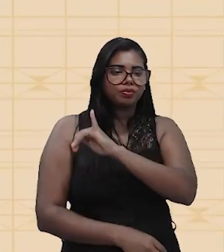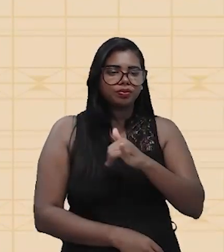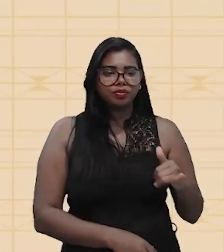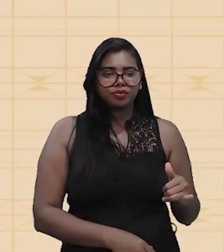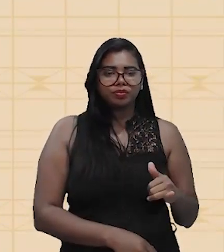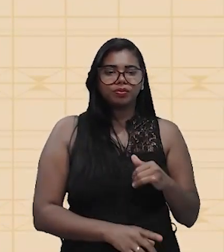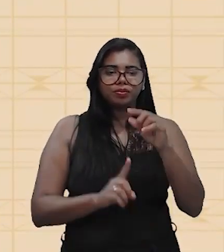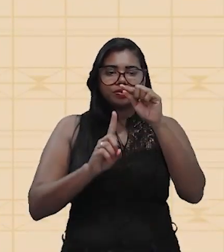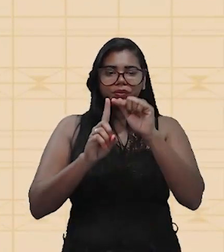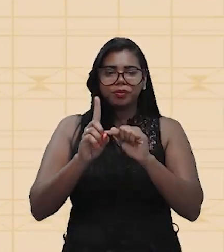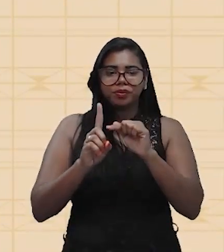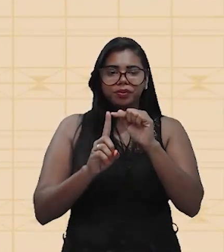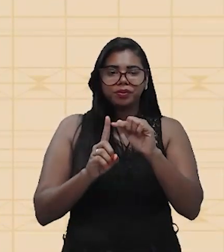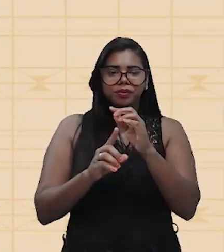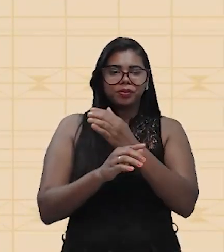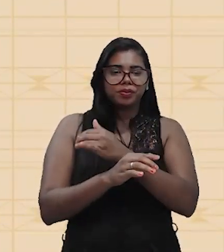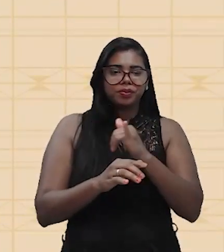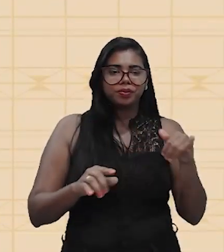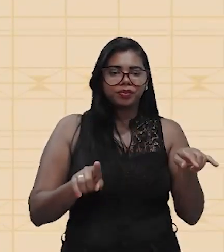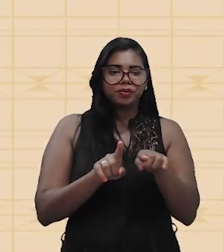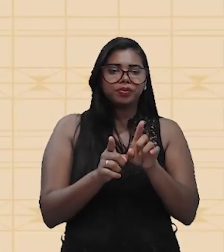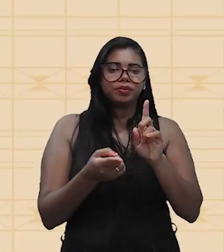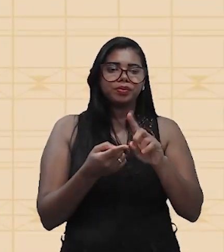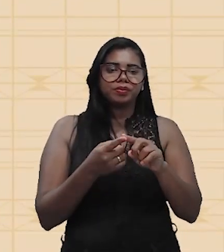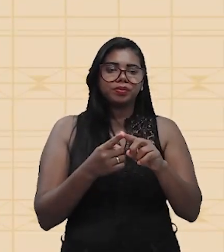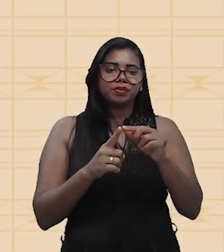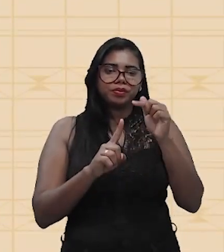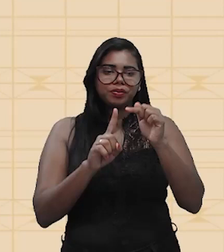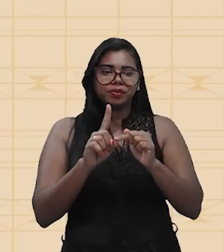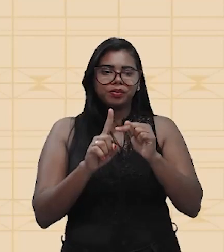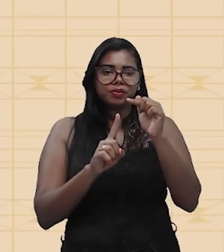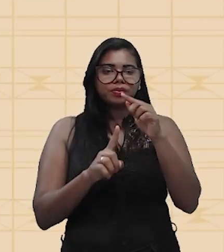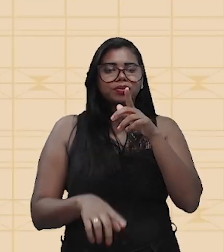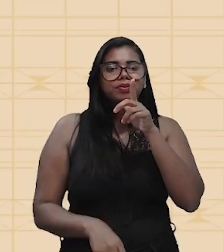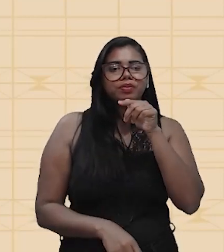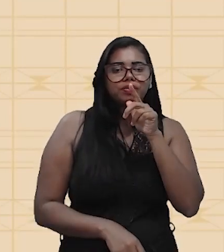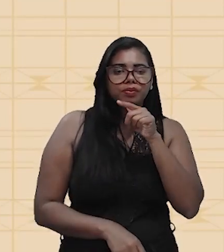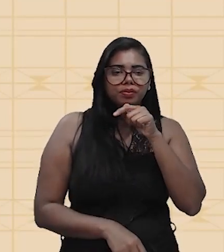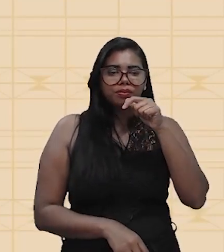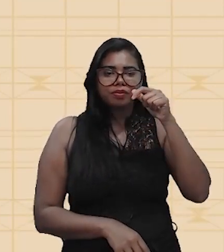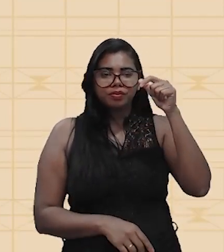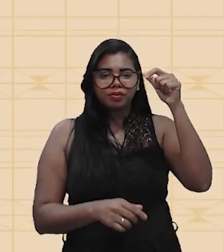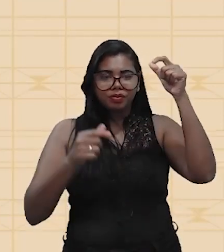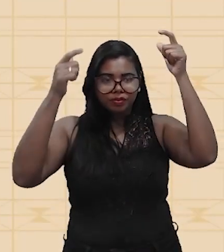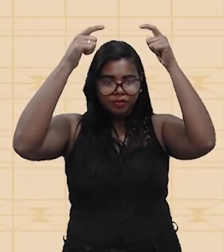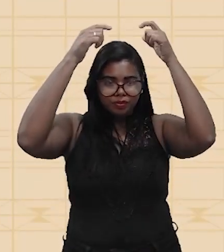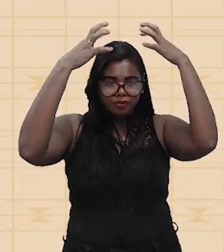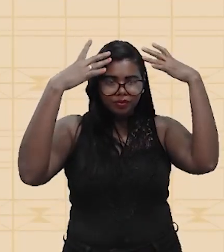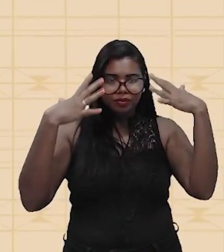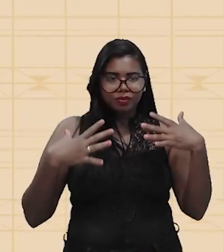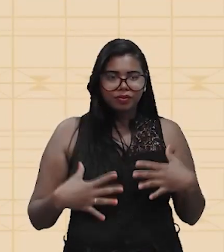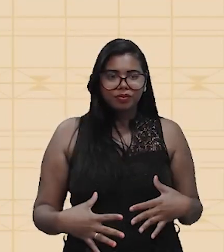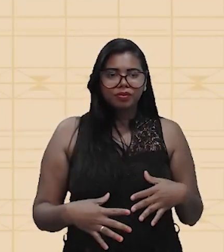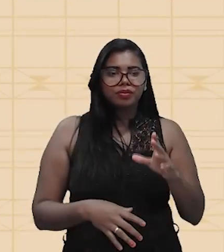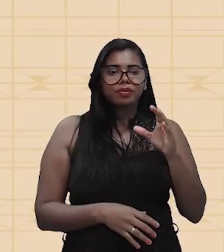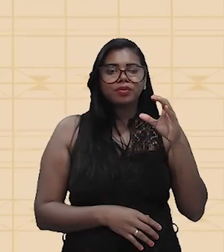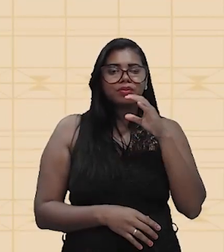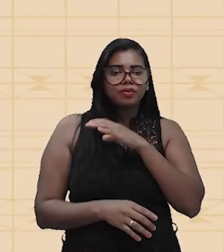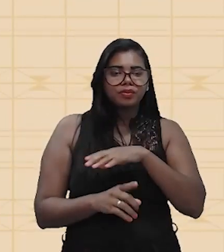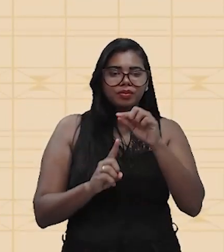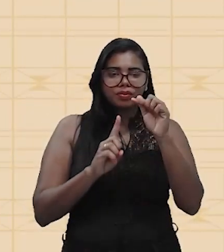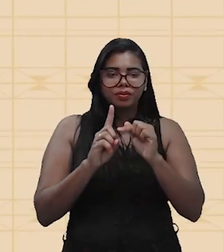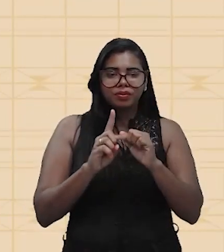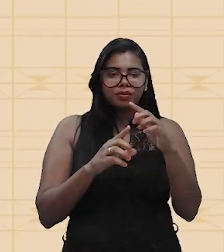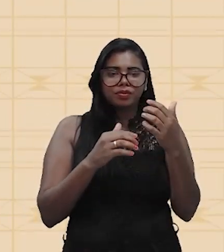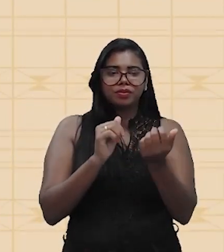que possibilita a elevação da temperatura da água. Um chuveiro projetado para funcionar em 110 volts pode ser adaptado para funcionar